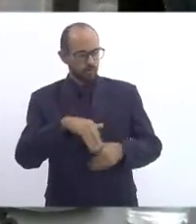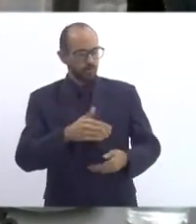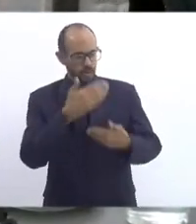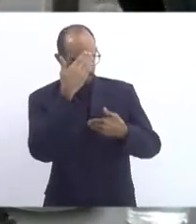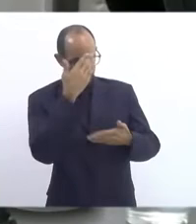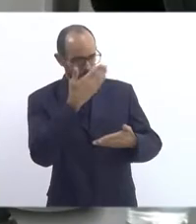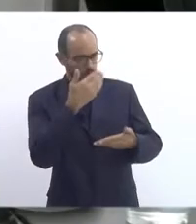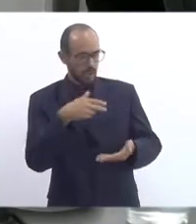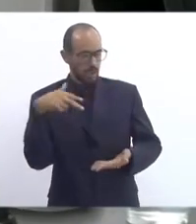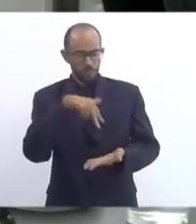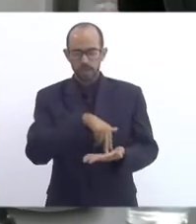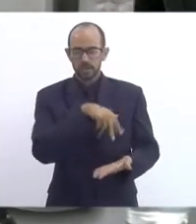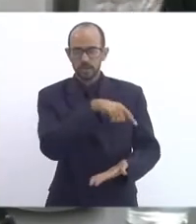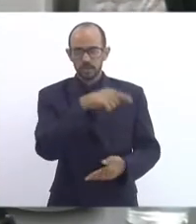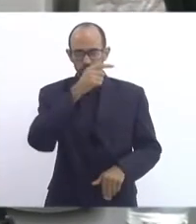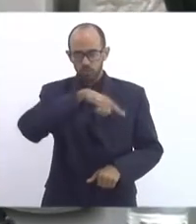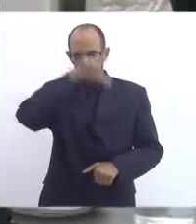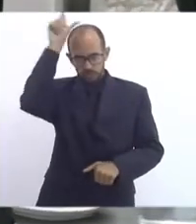deputado Carlos Mink,